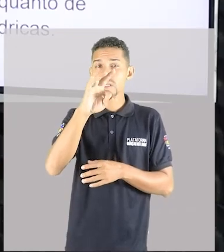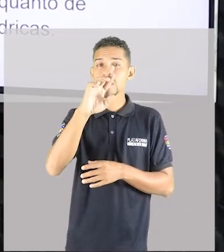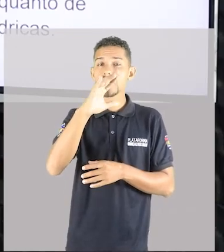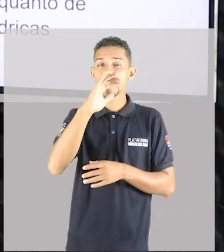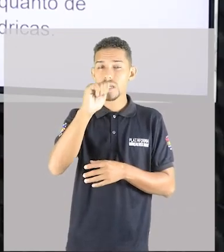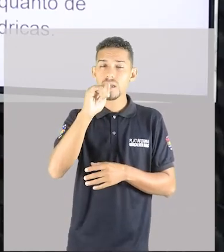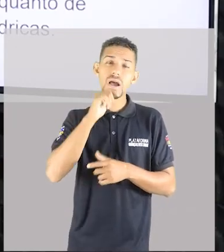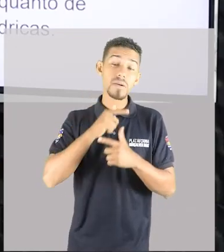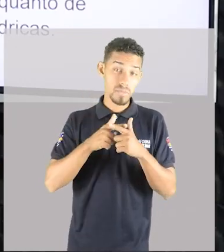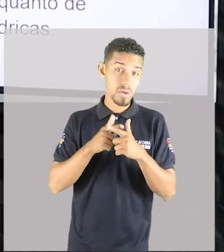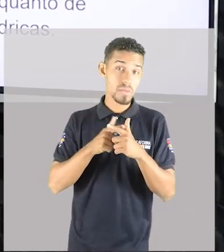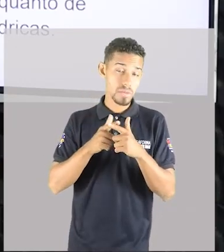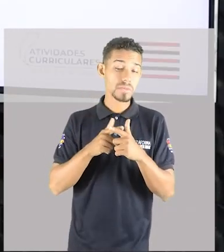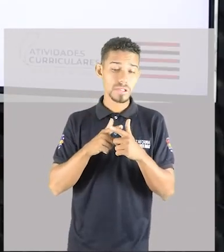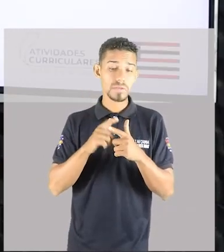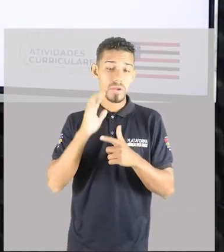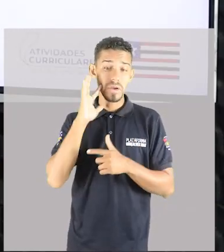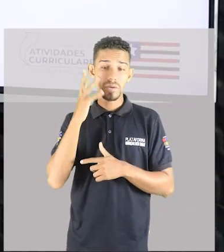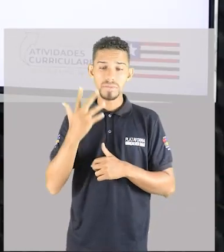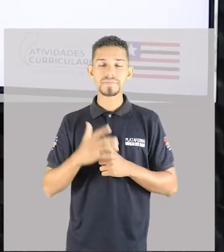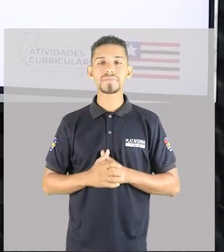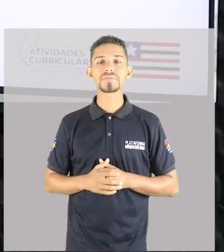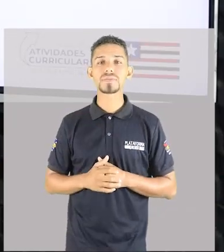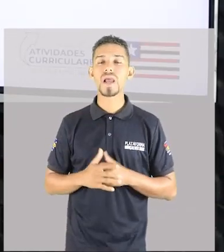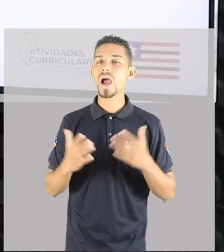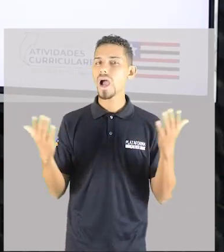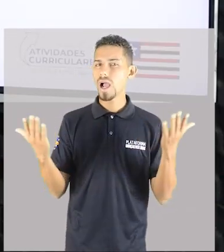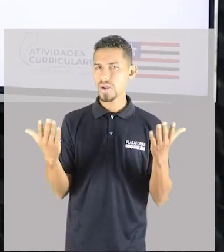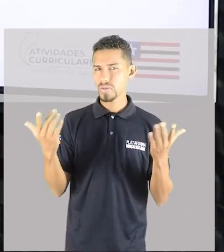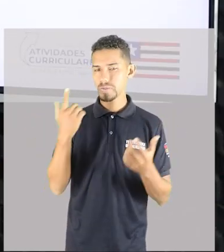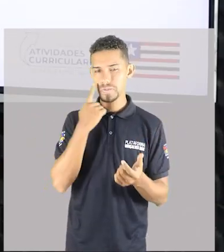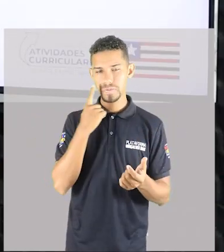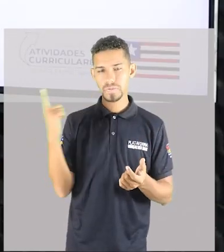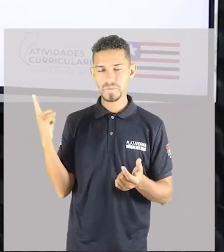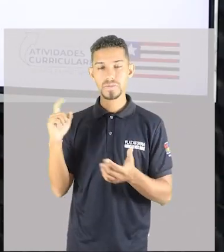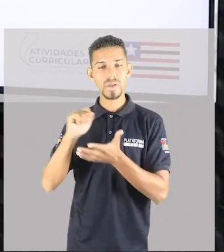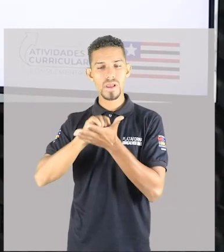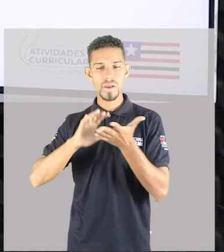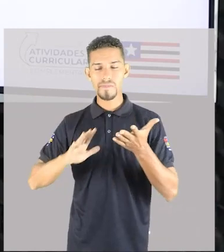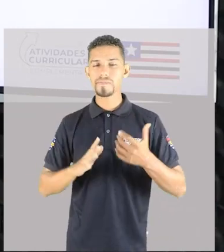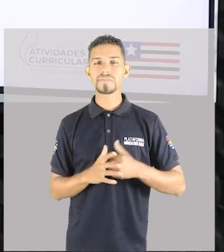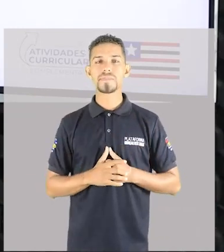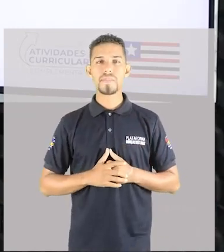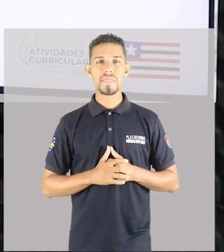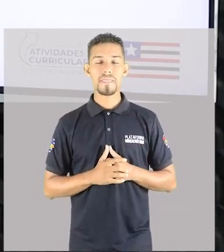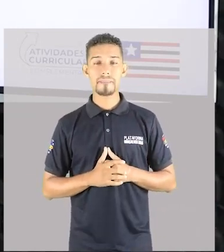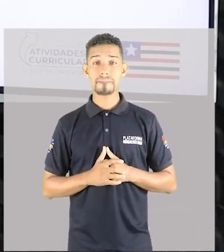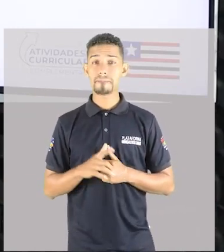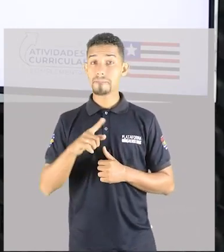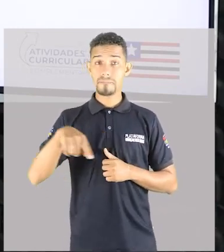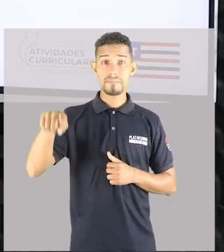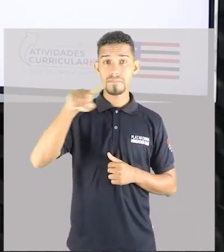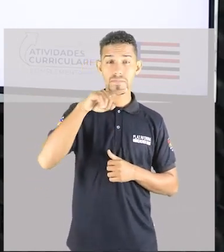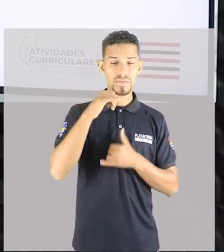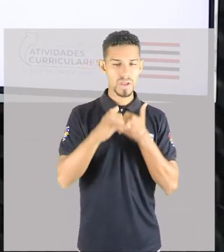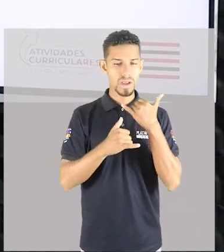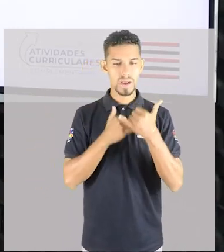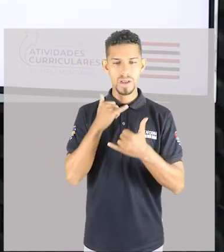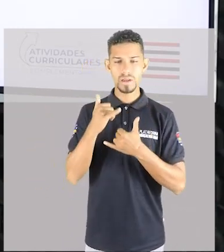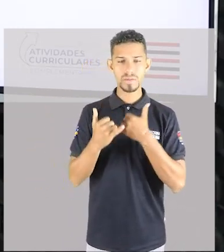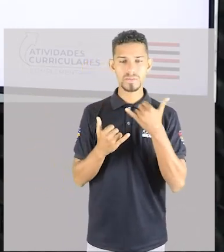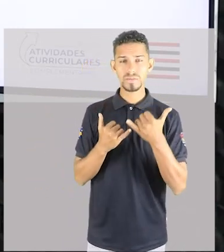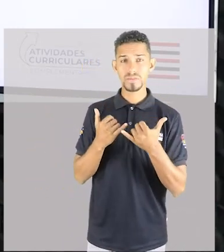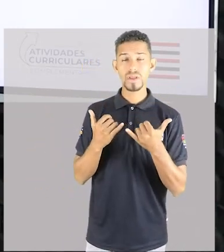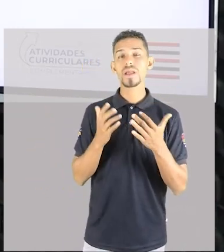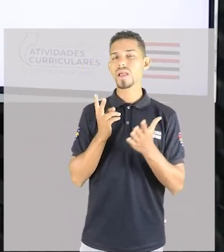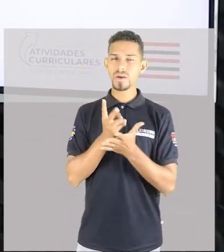um problema muito comum também. Beleza? Tá. Então, agora os exercícios. Só uma brincadeirinha